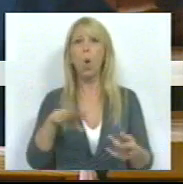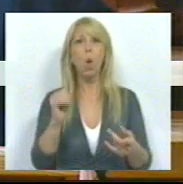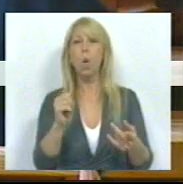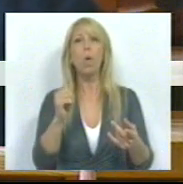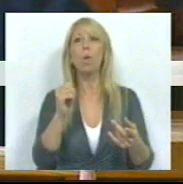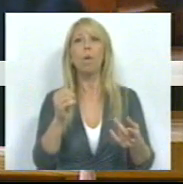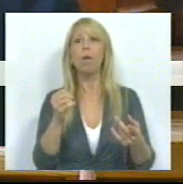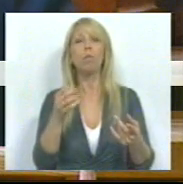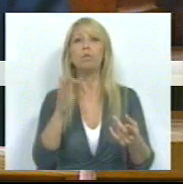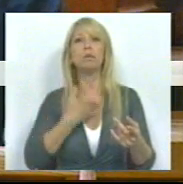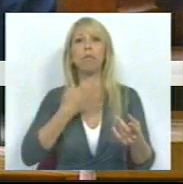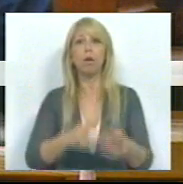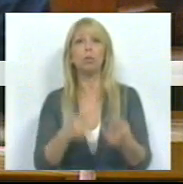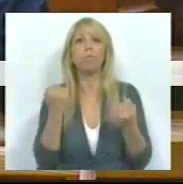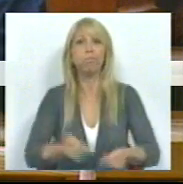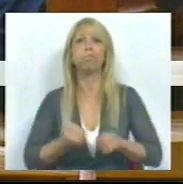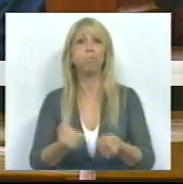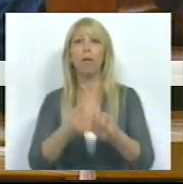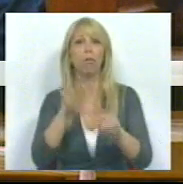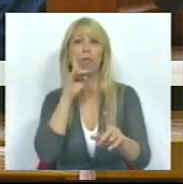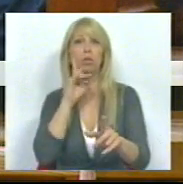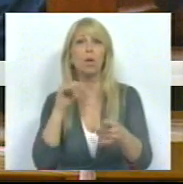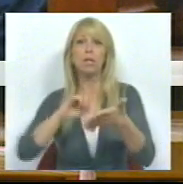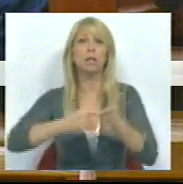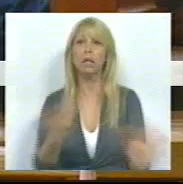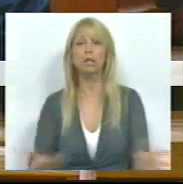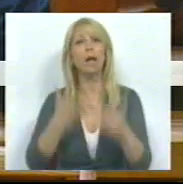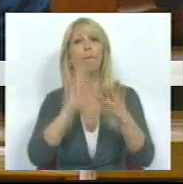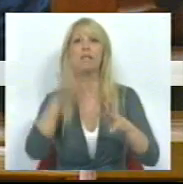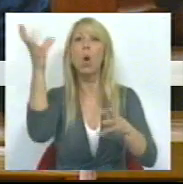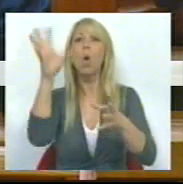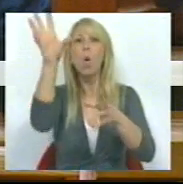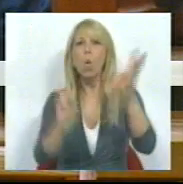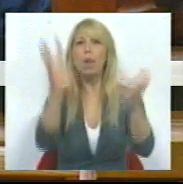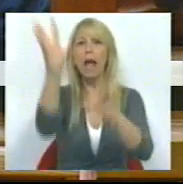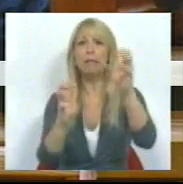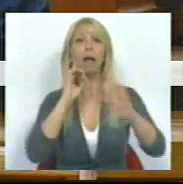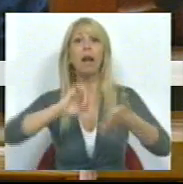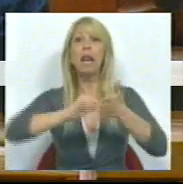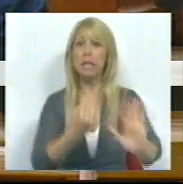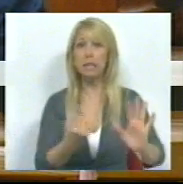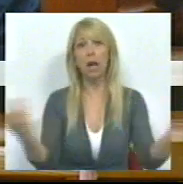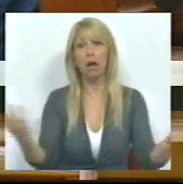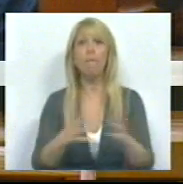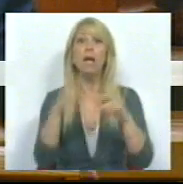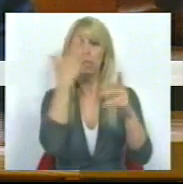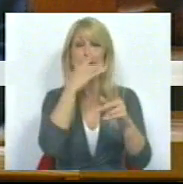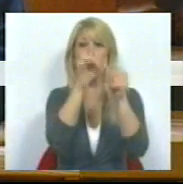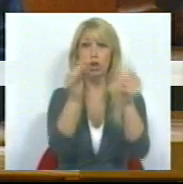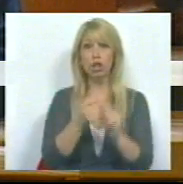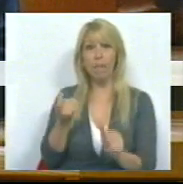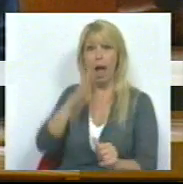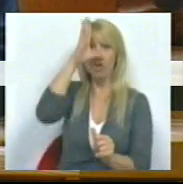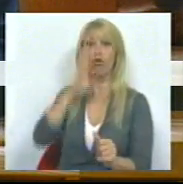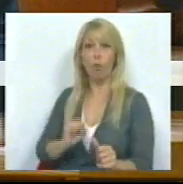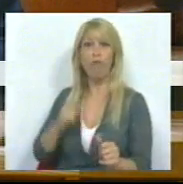necessária. Precisam de um seguro de colheita acessível e eficaz, mas se o anterior sistema não era bom, este Governo alterou